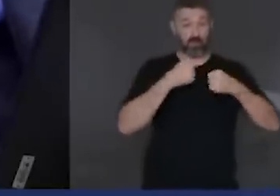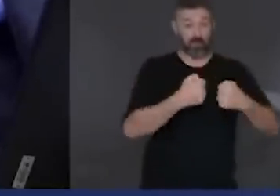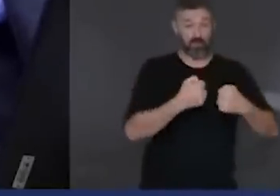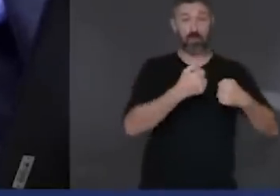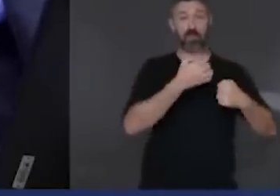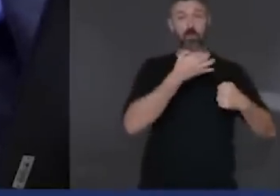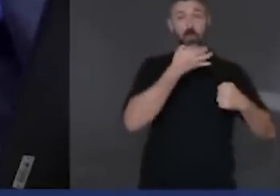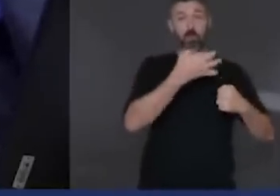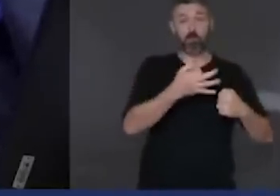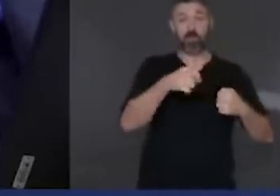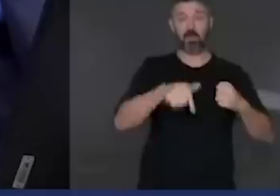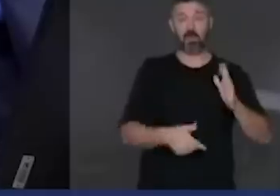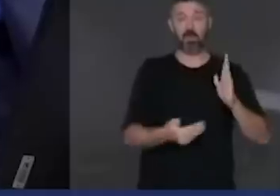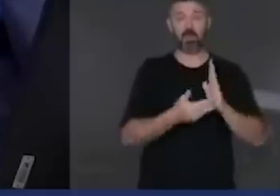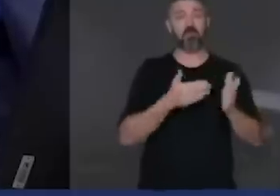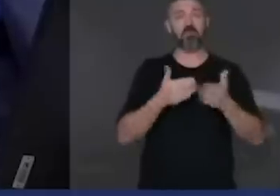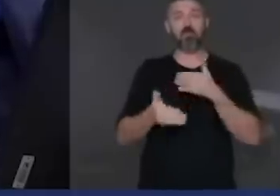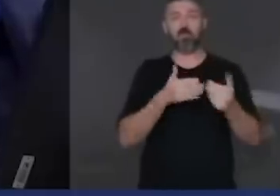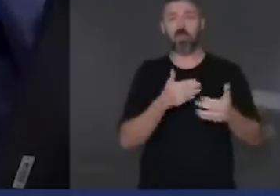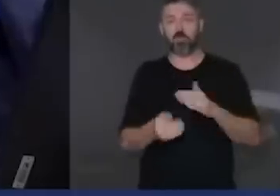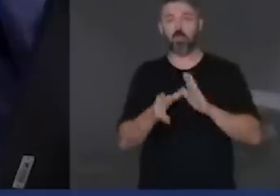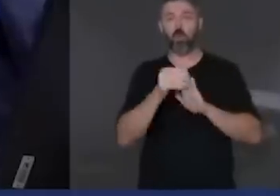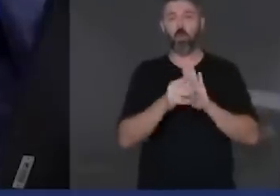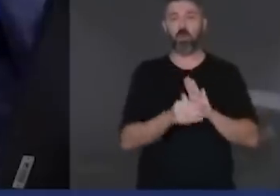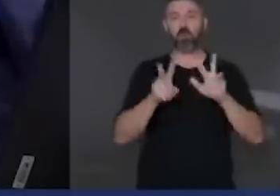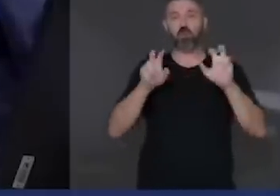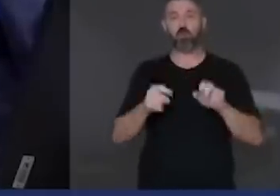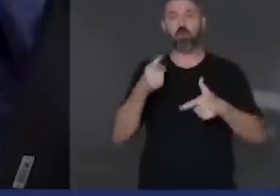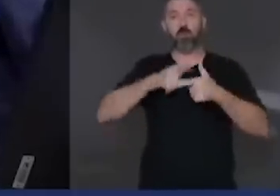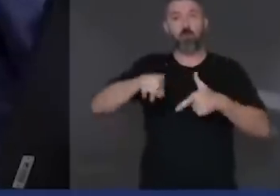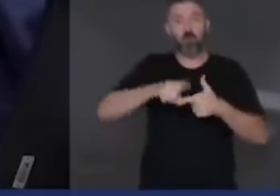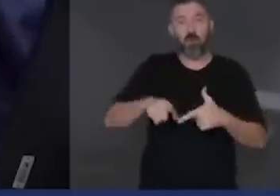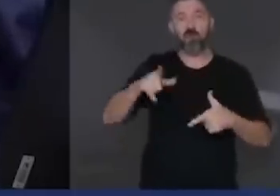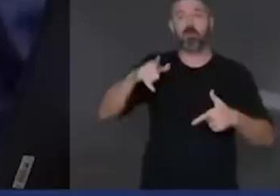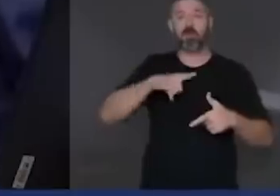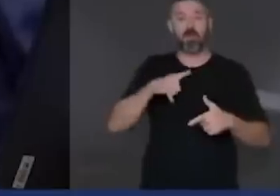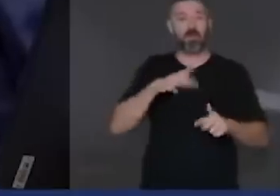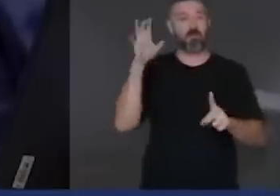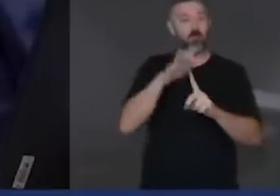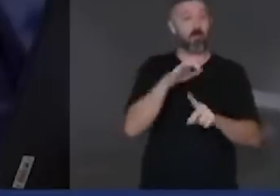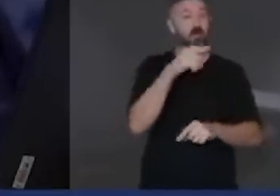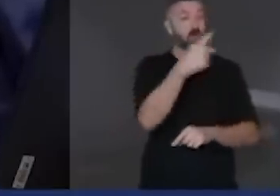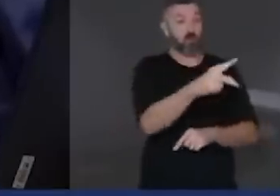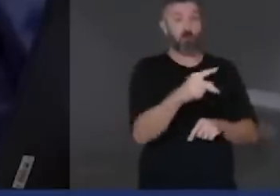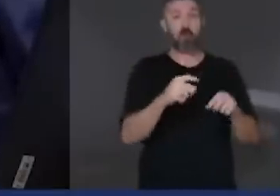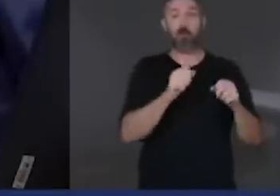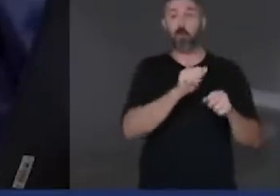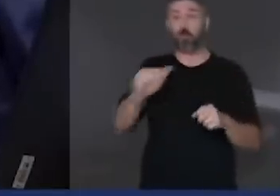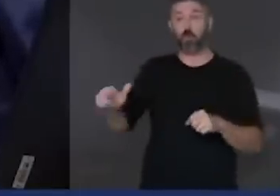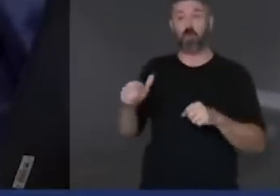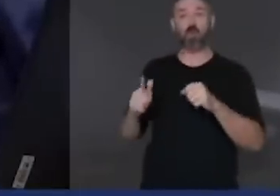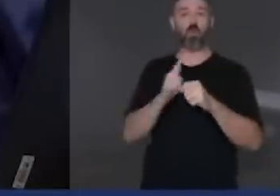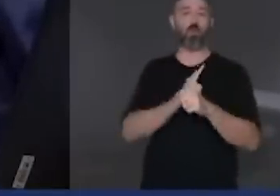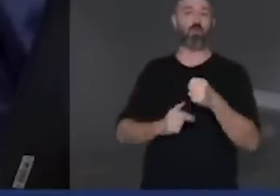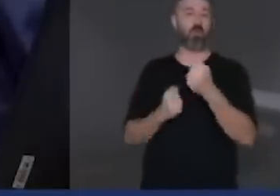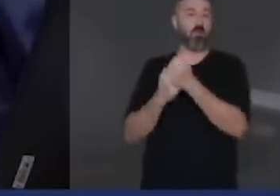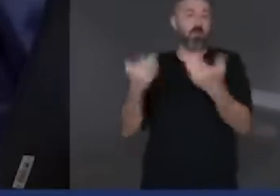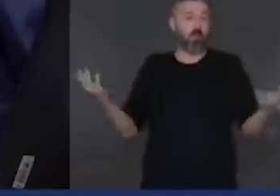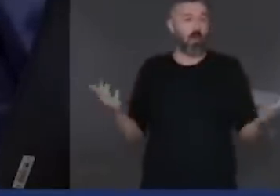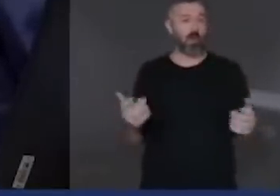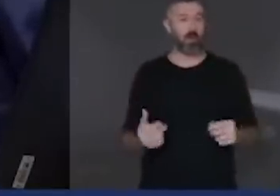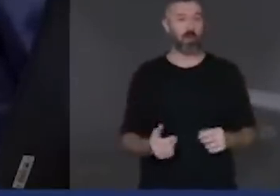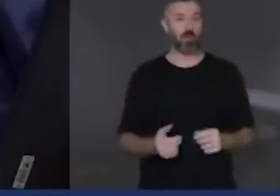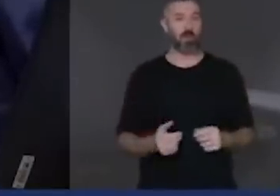posicione, independente do mérito, a respeito de um problema que afeta mais os senhores do que a oposição ou a situação de hoje. Quais